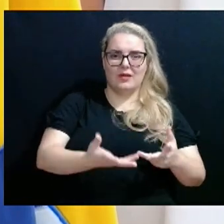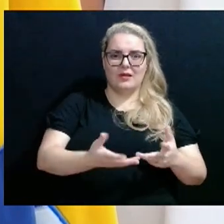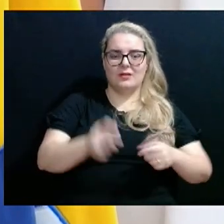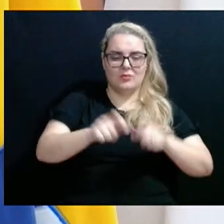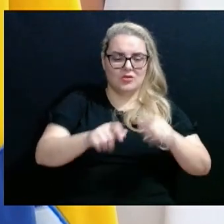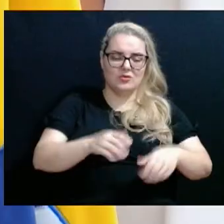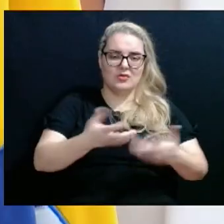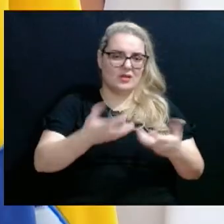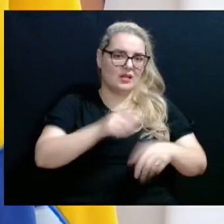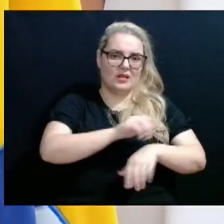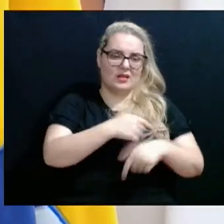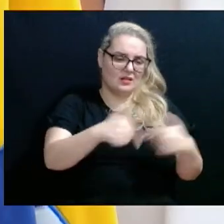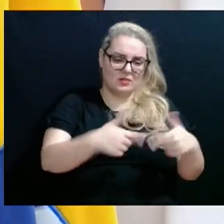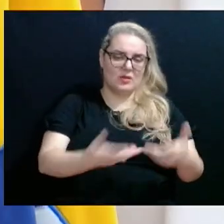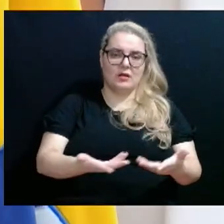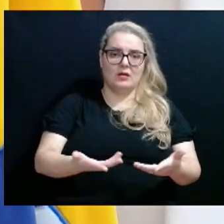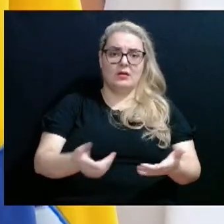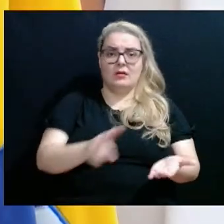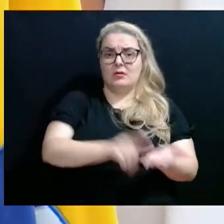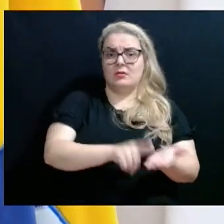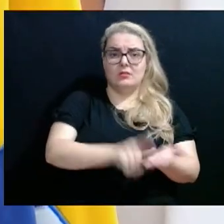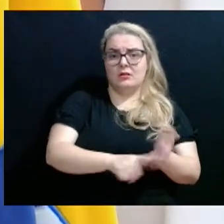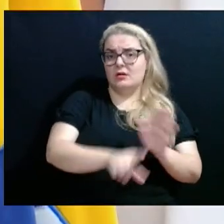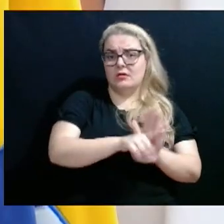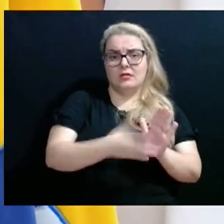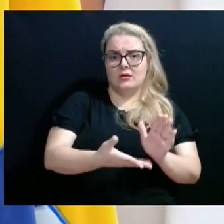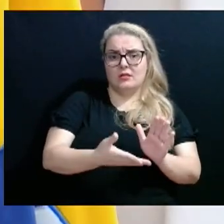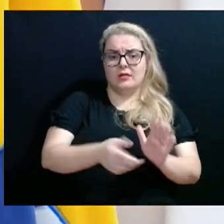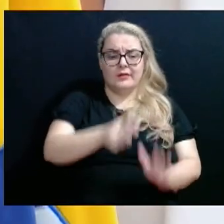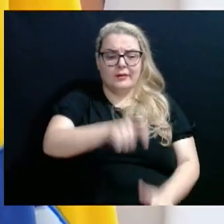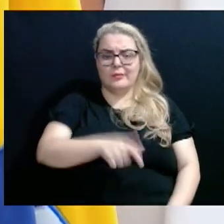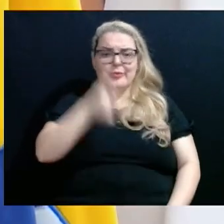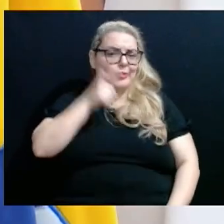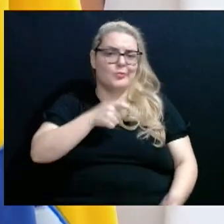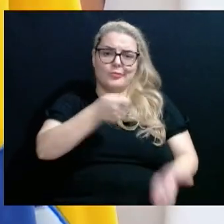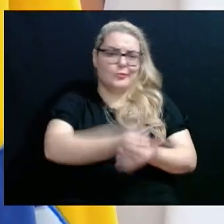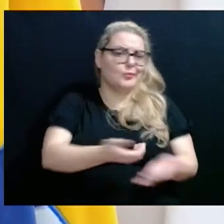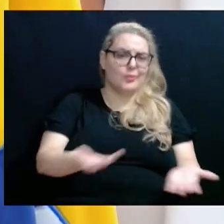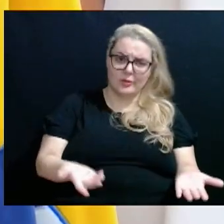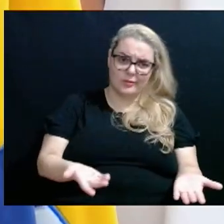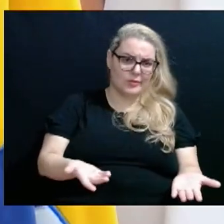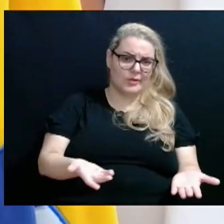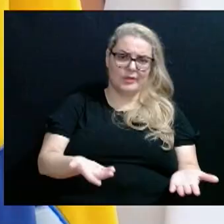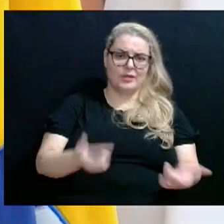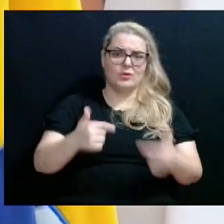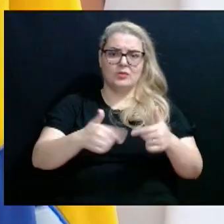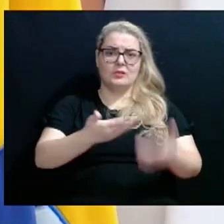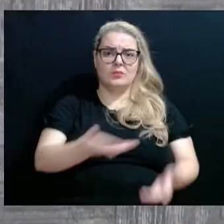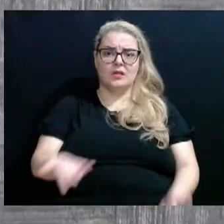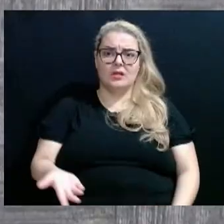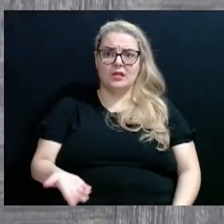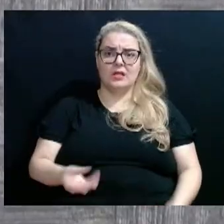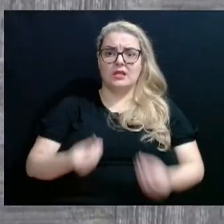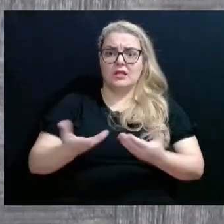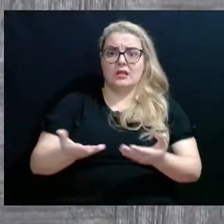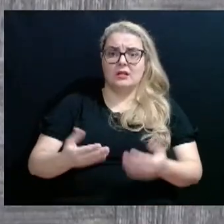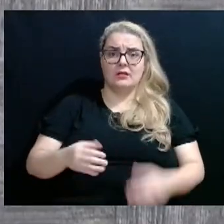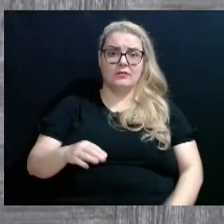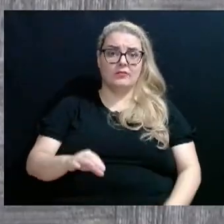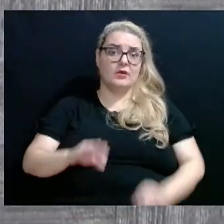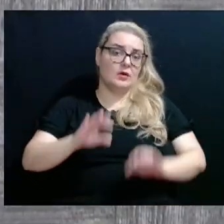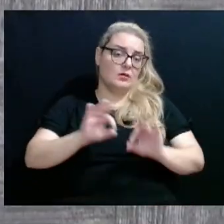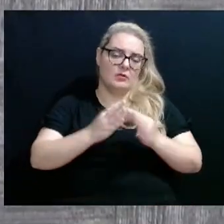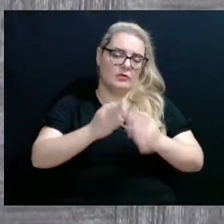adianta você colocar no papel, colocar a lei que a pessoa não vai conseguir exercer o trabalho dela e levar o sustento para sua casa. Bom, está aí o